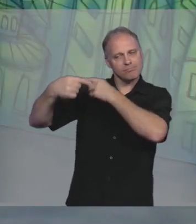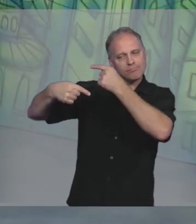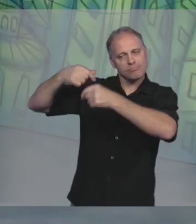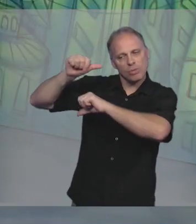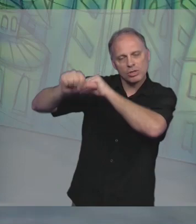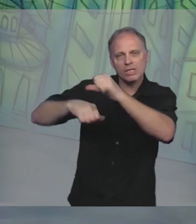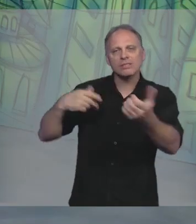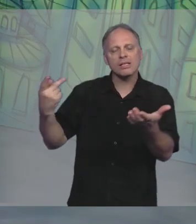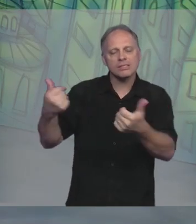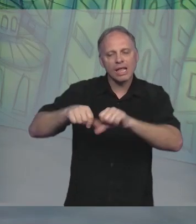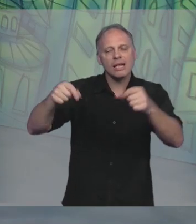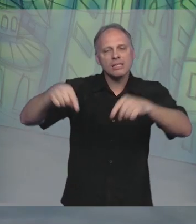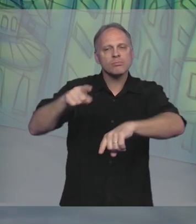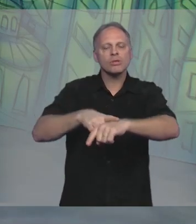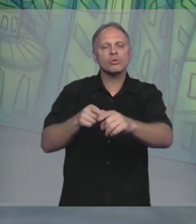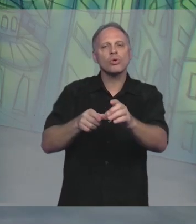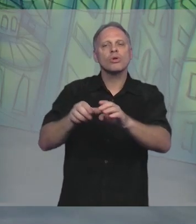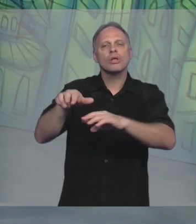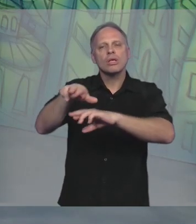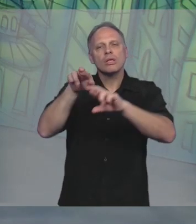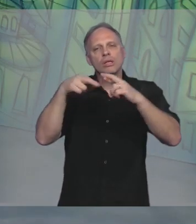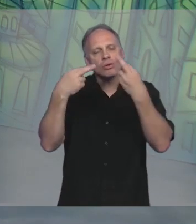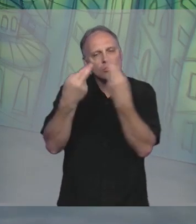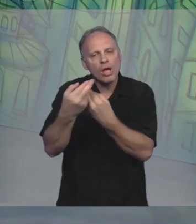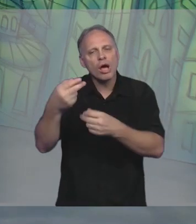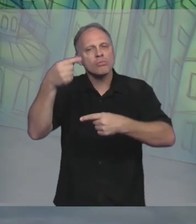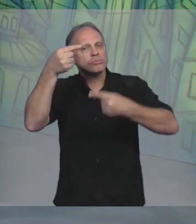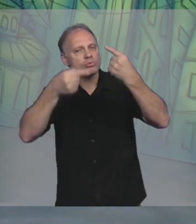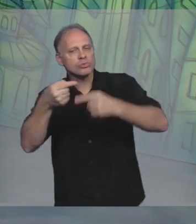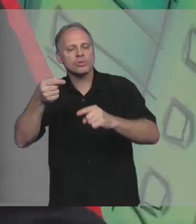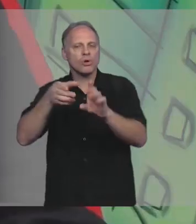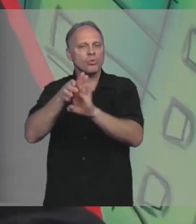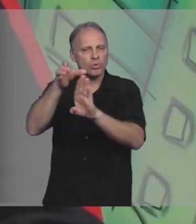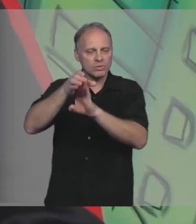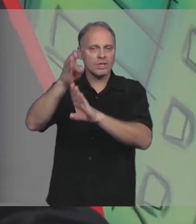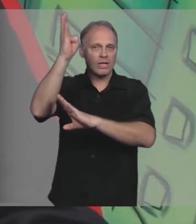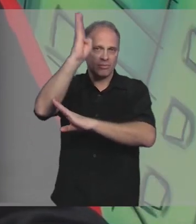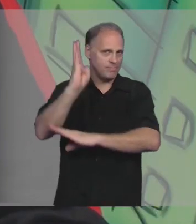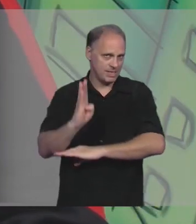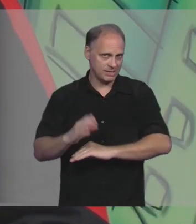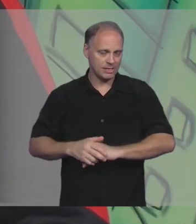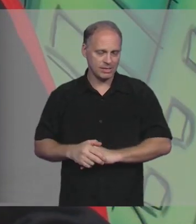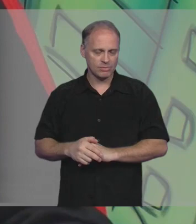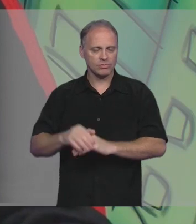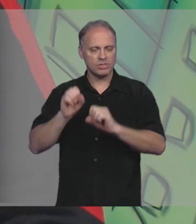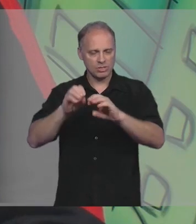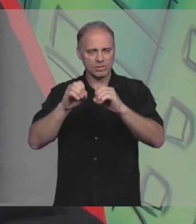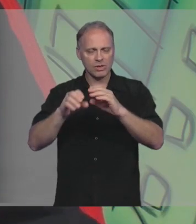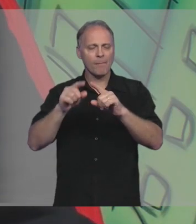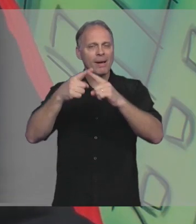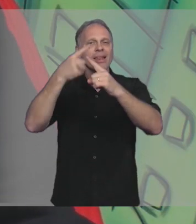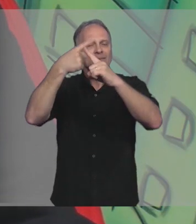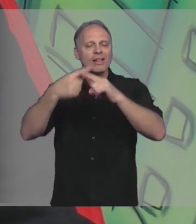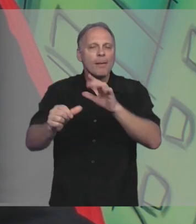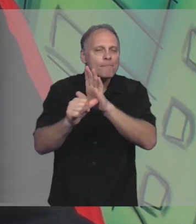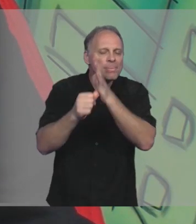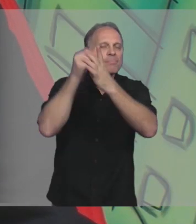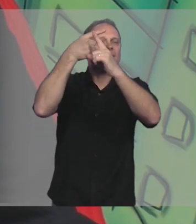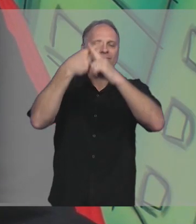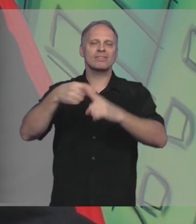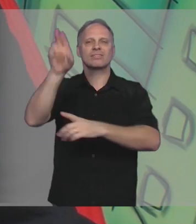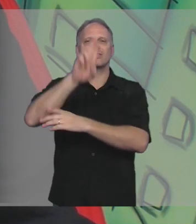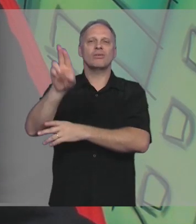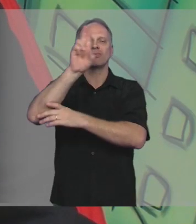no Conselho Nacional de Educação. Mas, primeiro, uma novidade, porque pela primeira vez que o Brasil adota uma base nacional